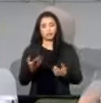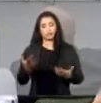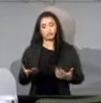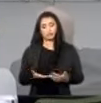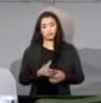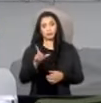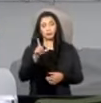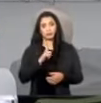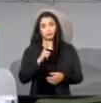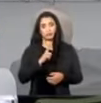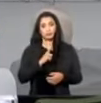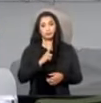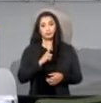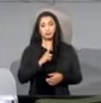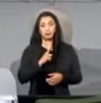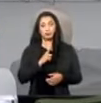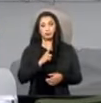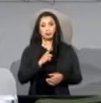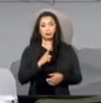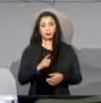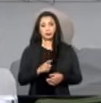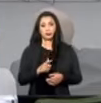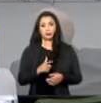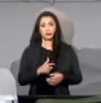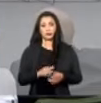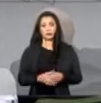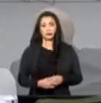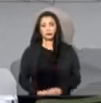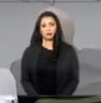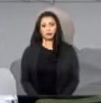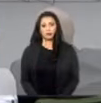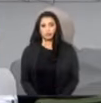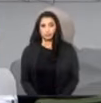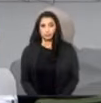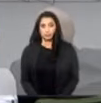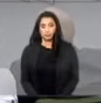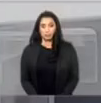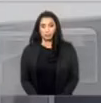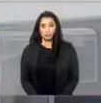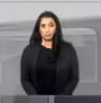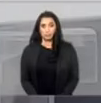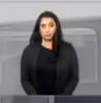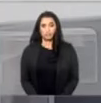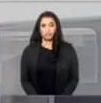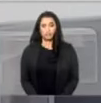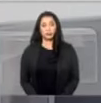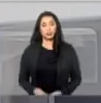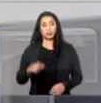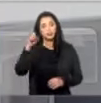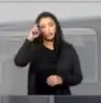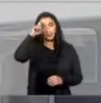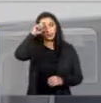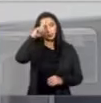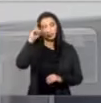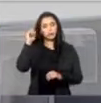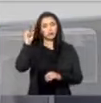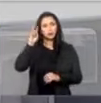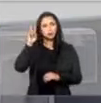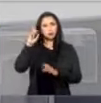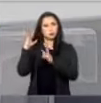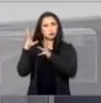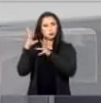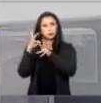Temos mais 20 segundinhos. Temos uma dificuldade histórica em distinguir o